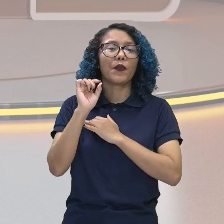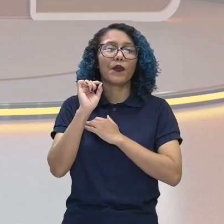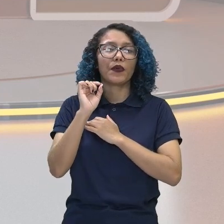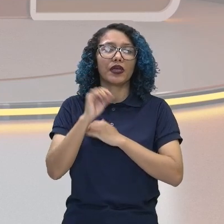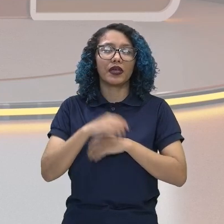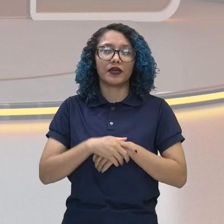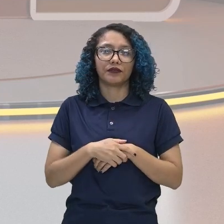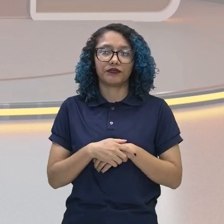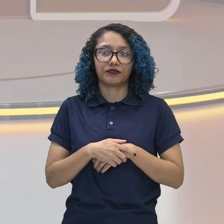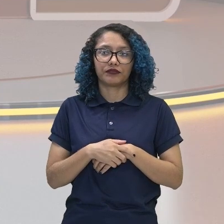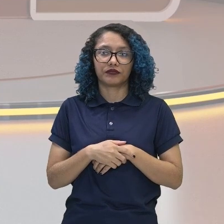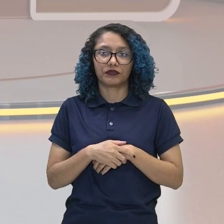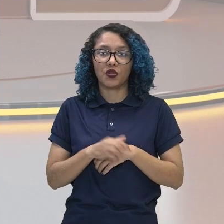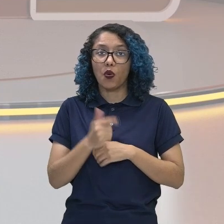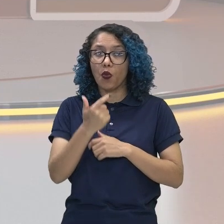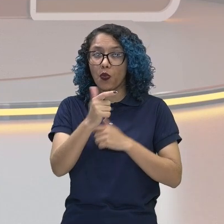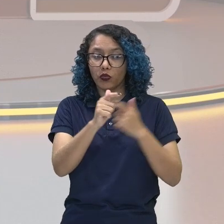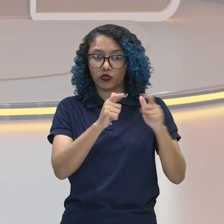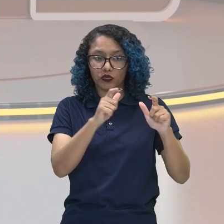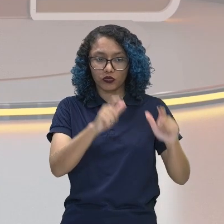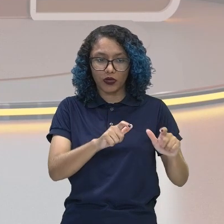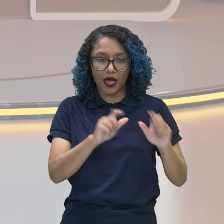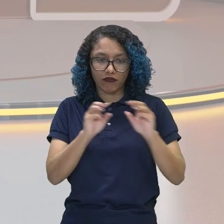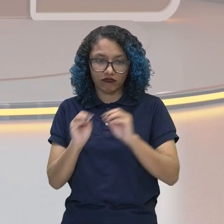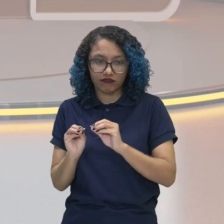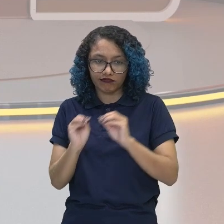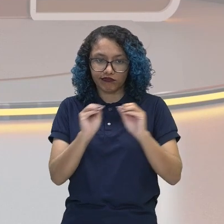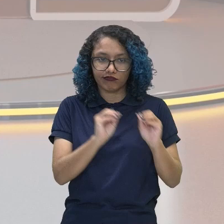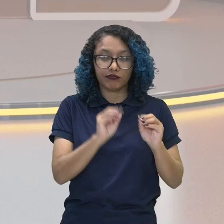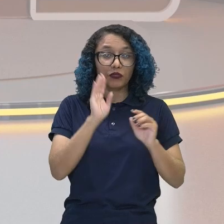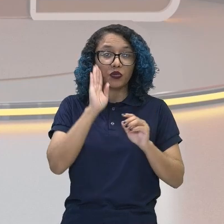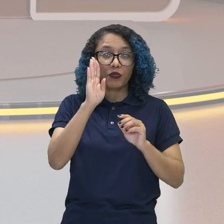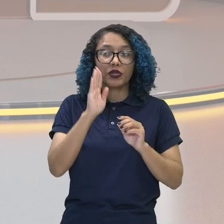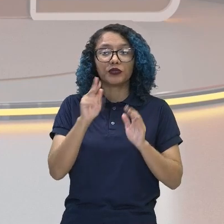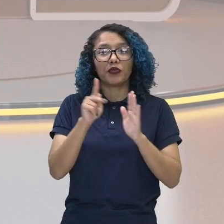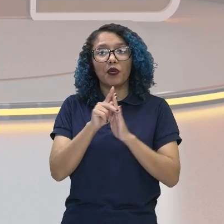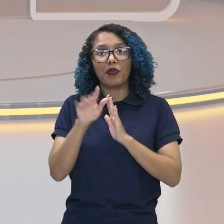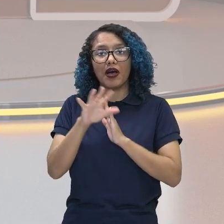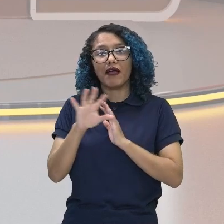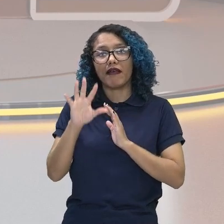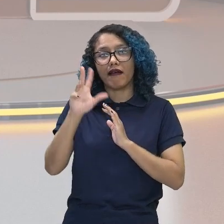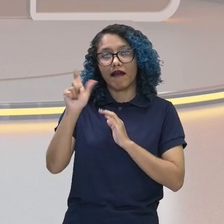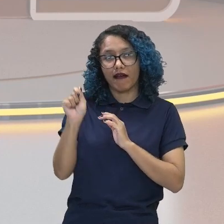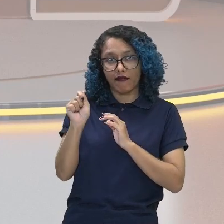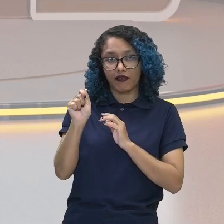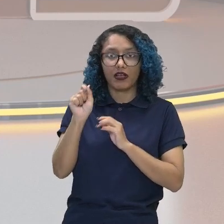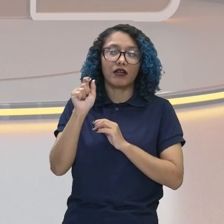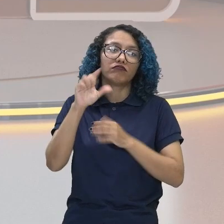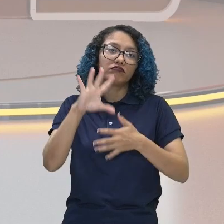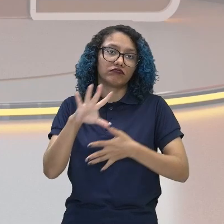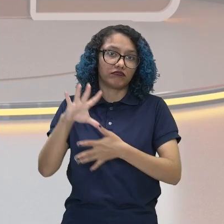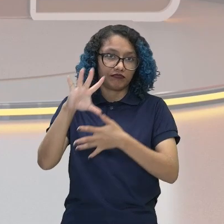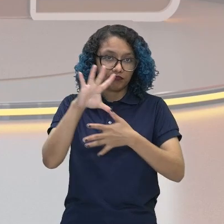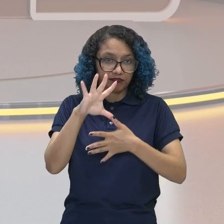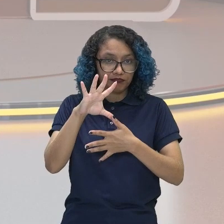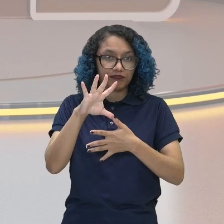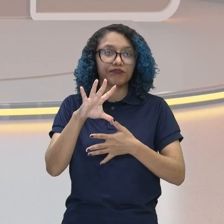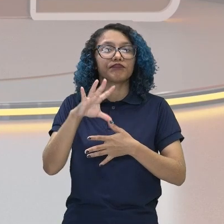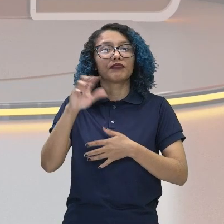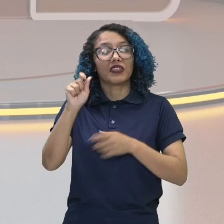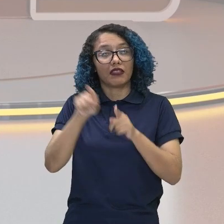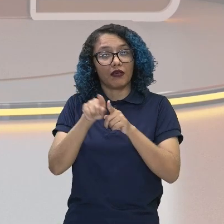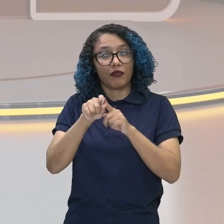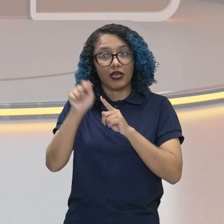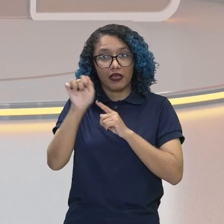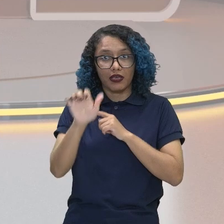para outros lugares, principalmente do continente africano, americano, asiático, onde a gente